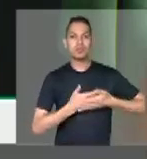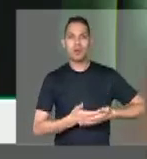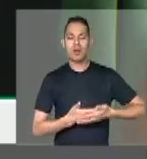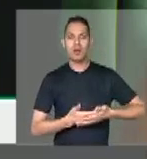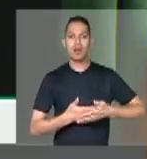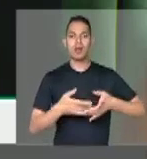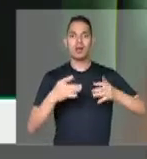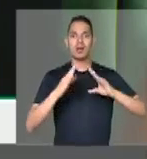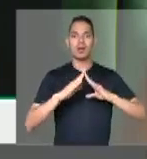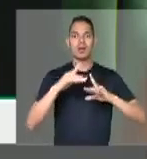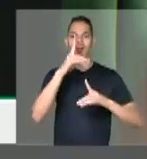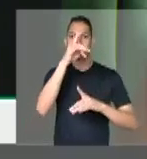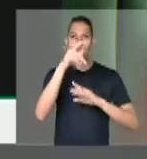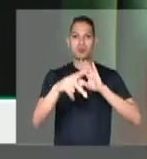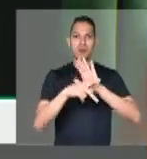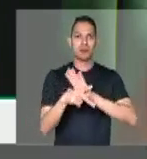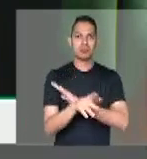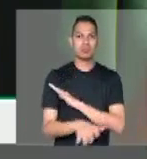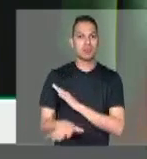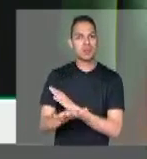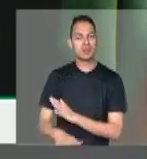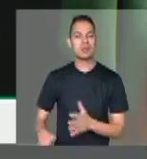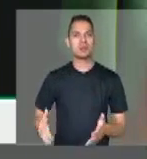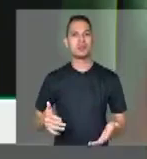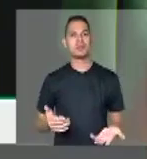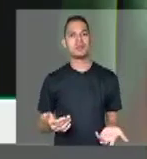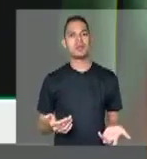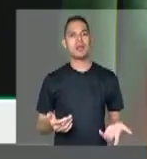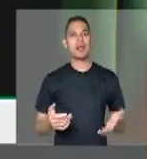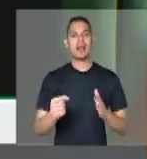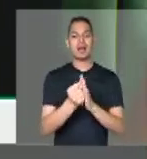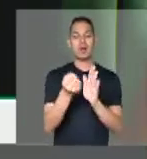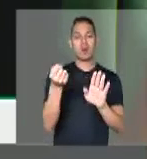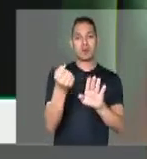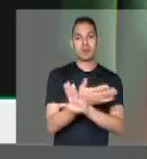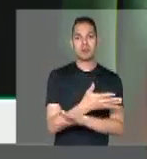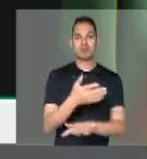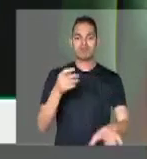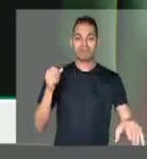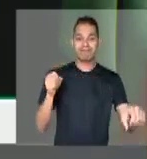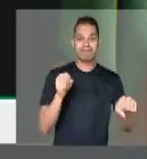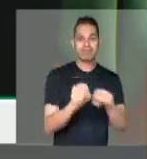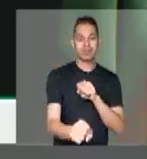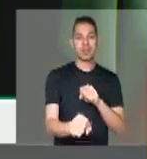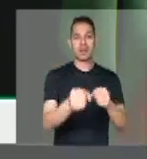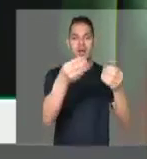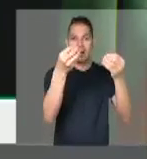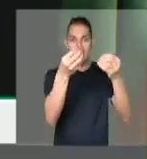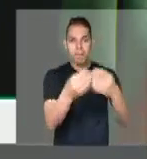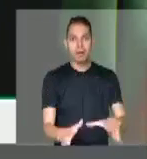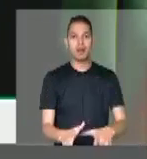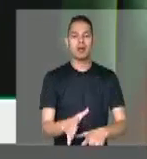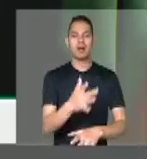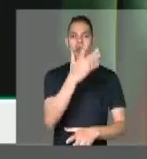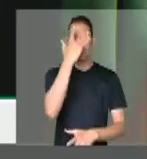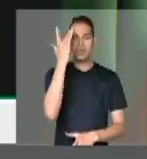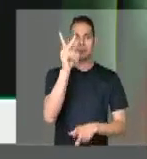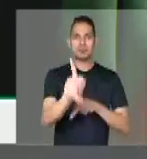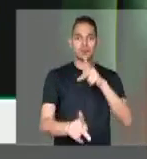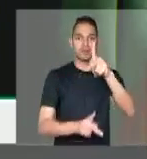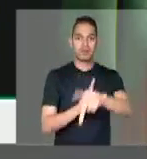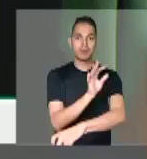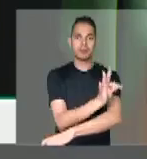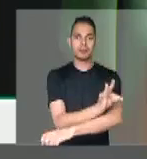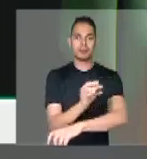nossas maternidades. E aqui eu repito, a corrupção está matando o tocantinense. Eu disse no passado que o